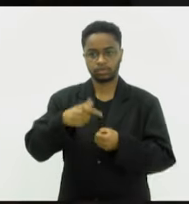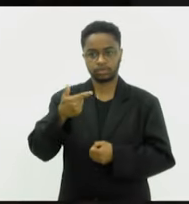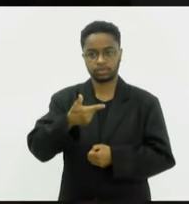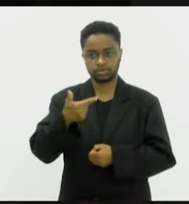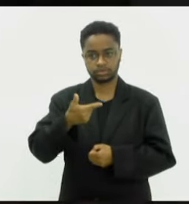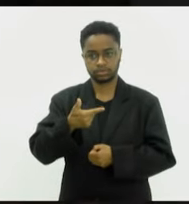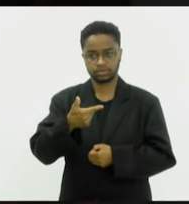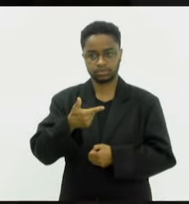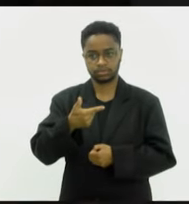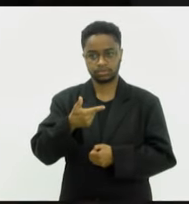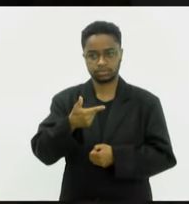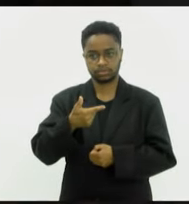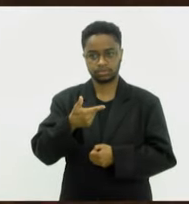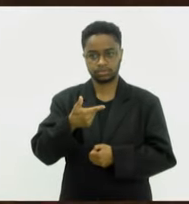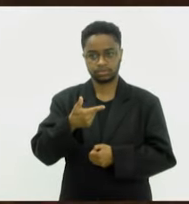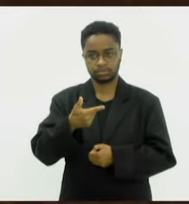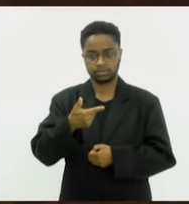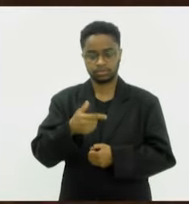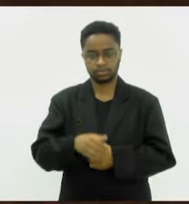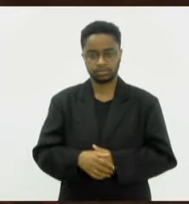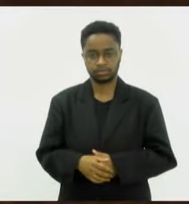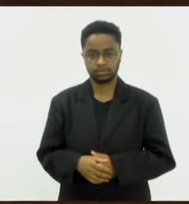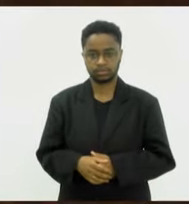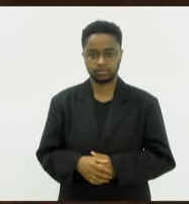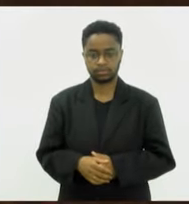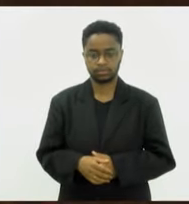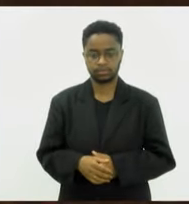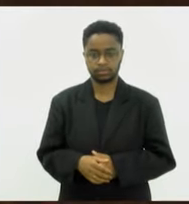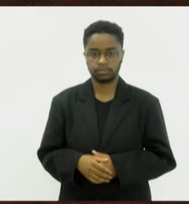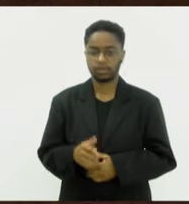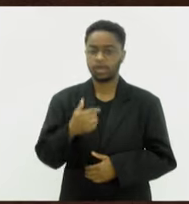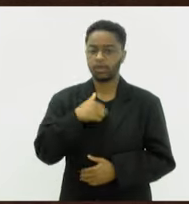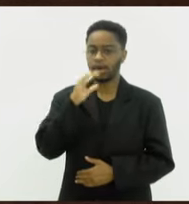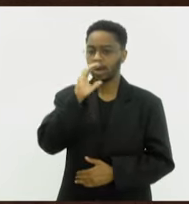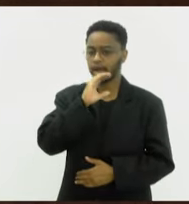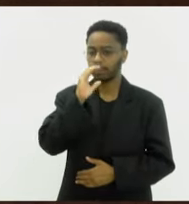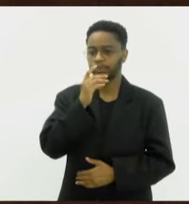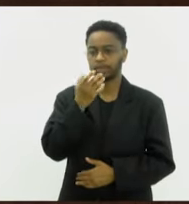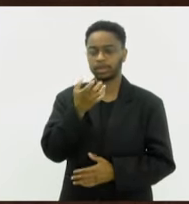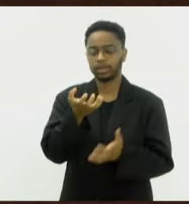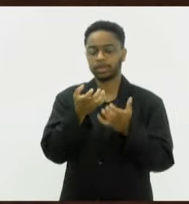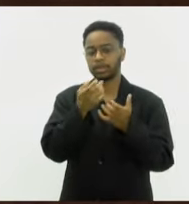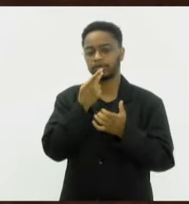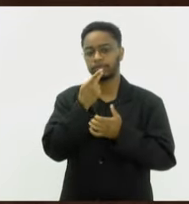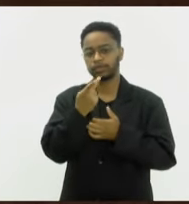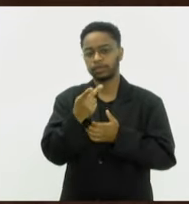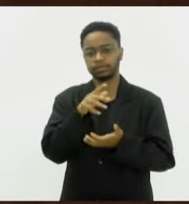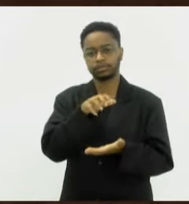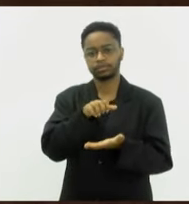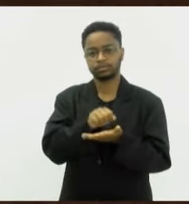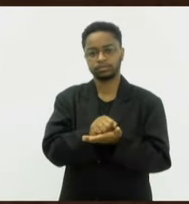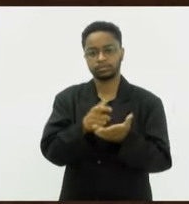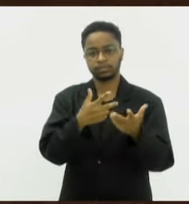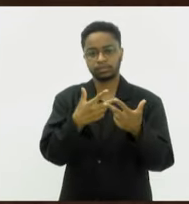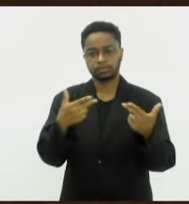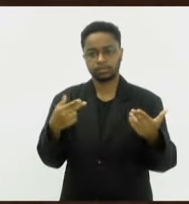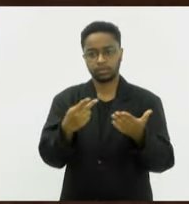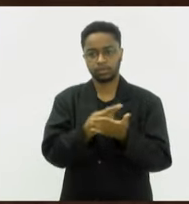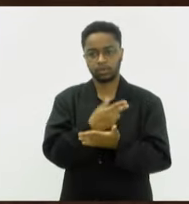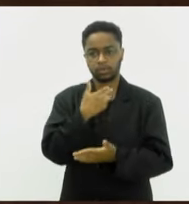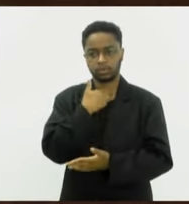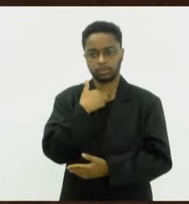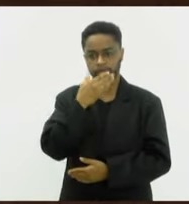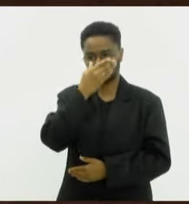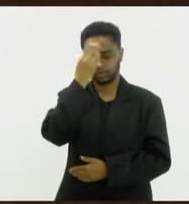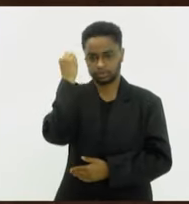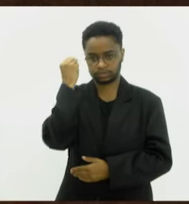segunda. Pela ordem, senhora presidente. Bem rapidamente, só para me trazer aqui o registro de um fato que a gente não pode deixar